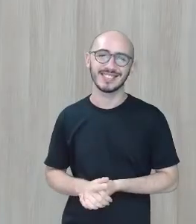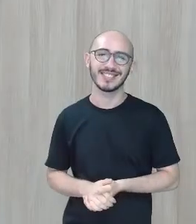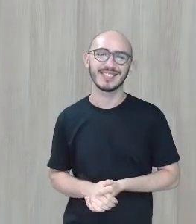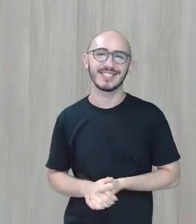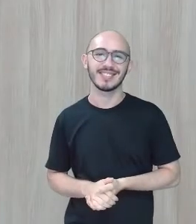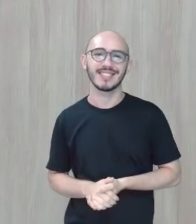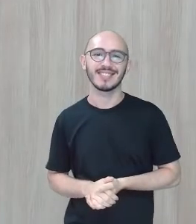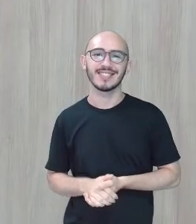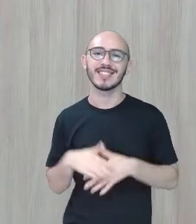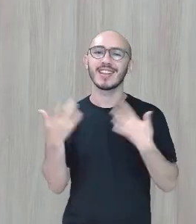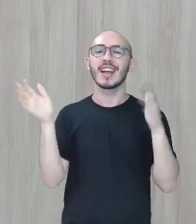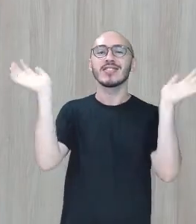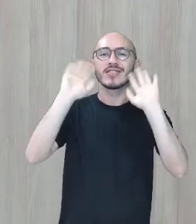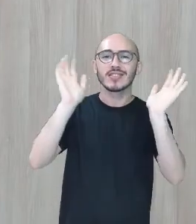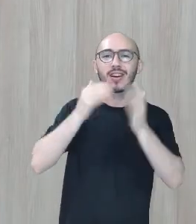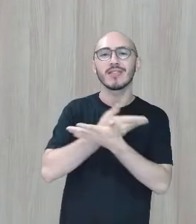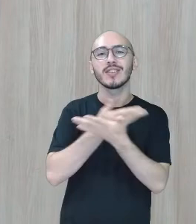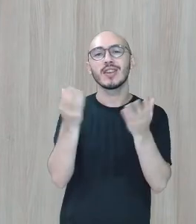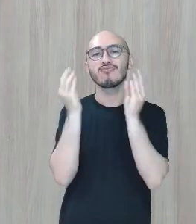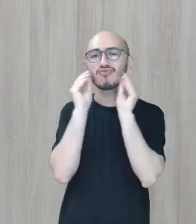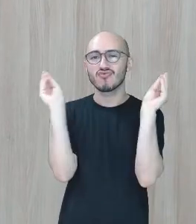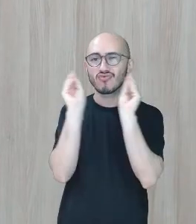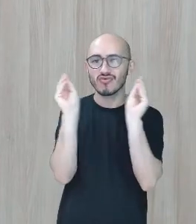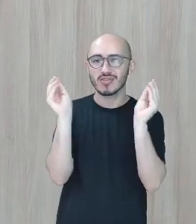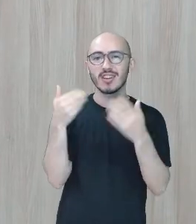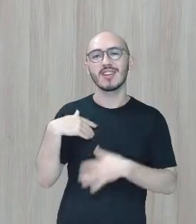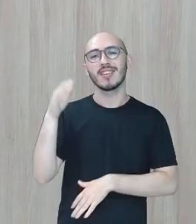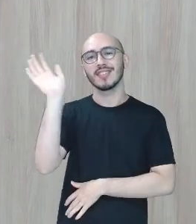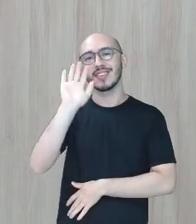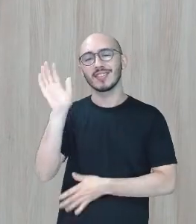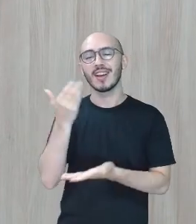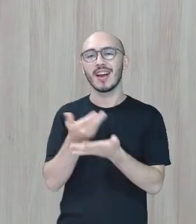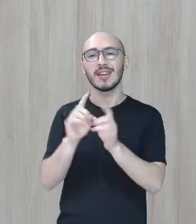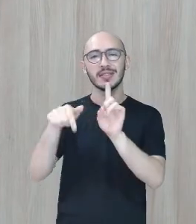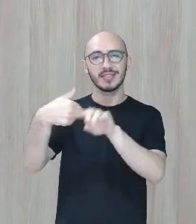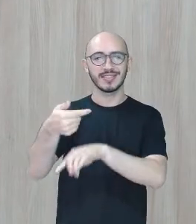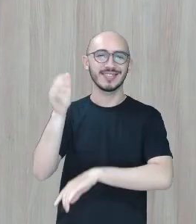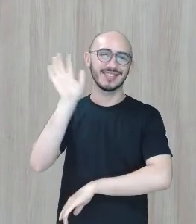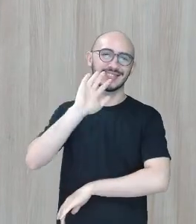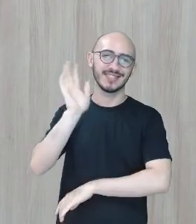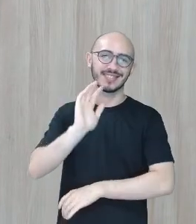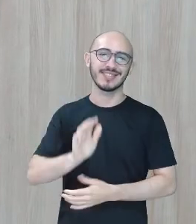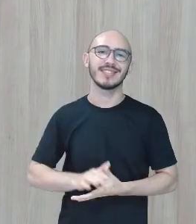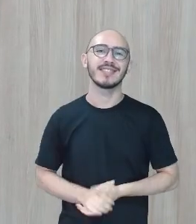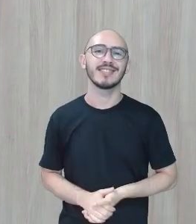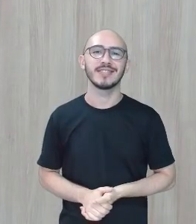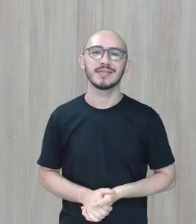Tchau, tchau, pessoal. Um cheiro no seu coração e até a nossa próxima aula.